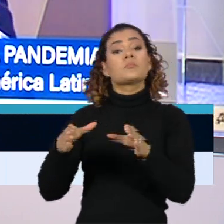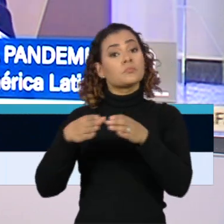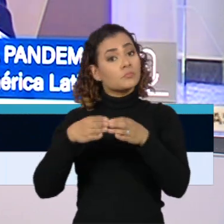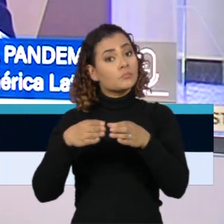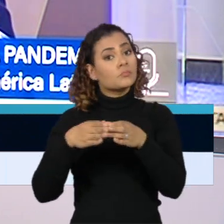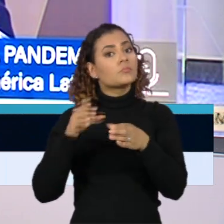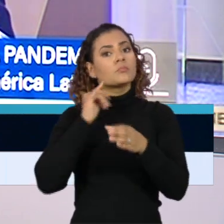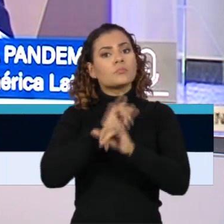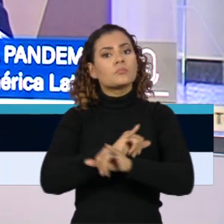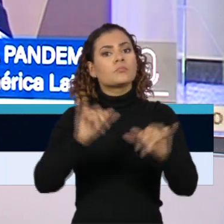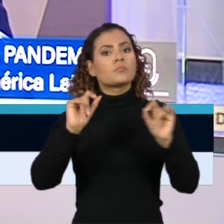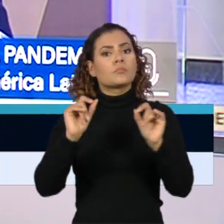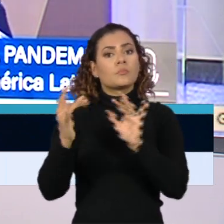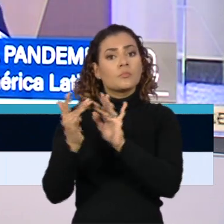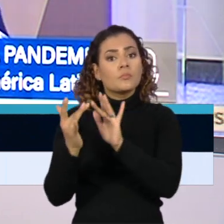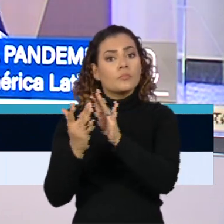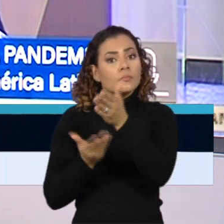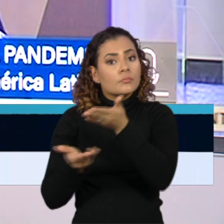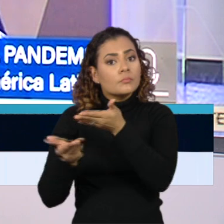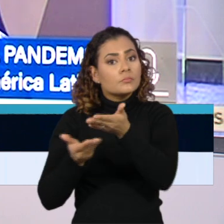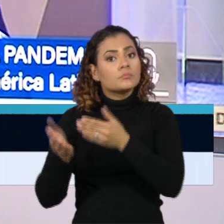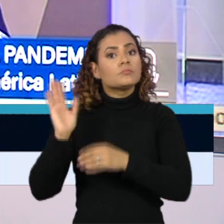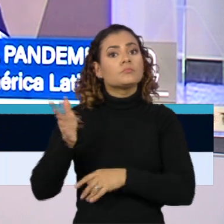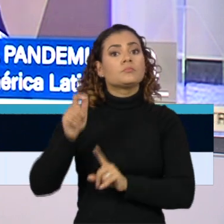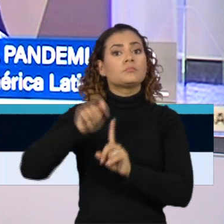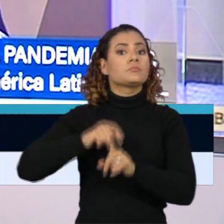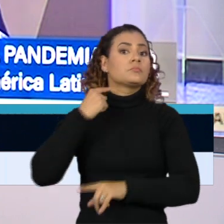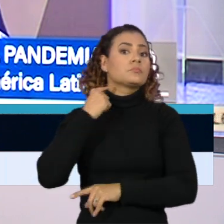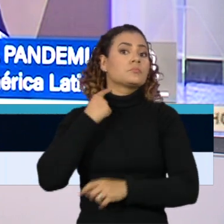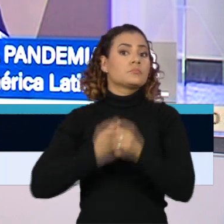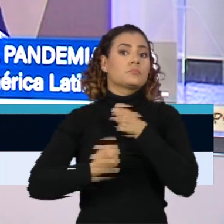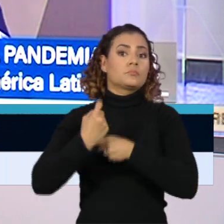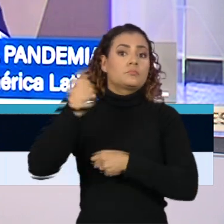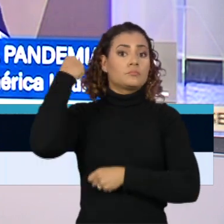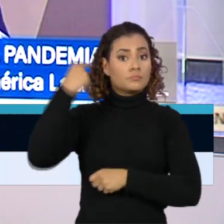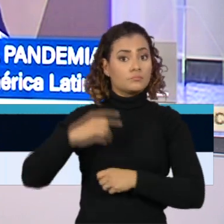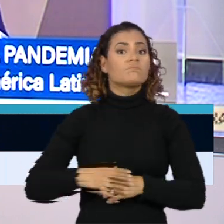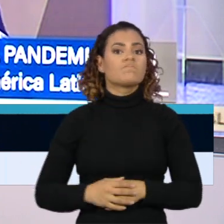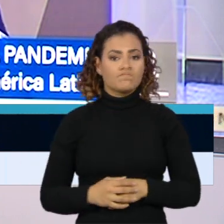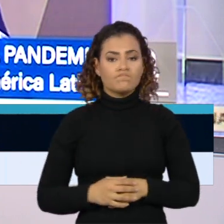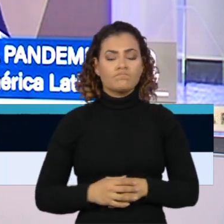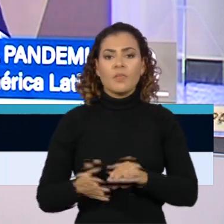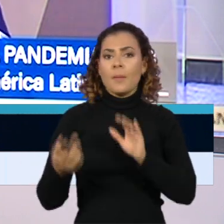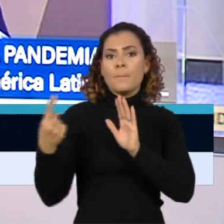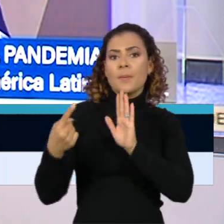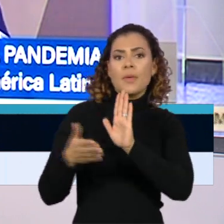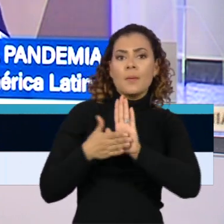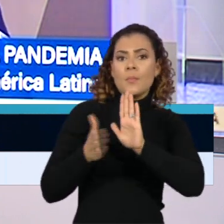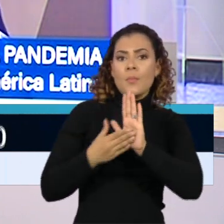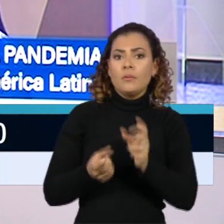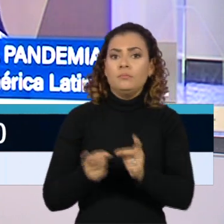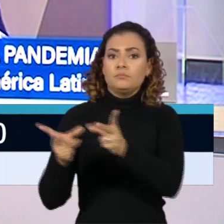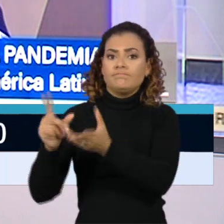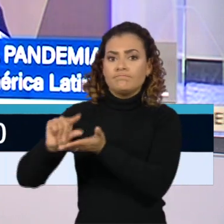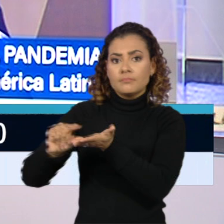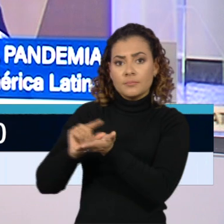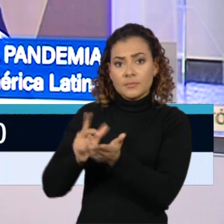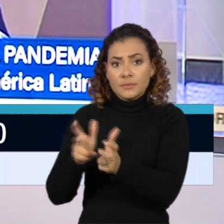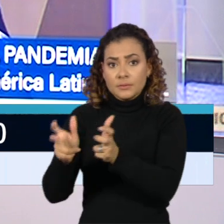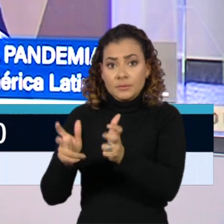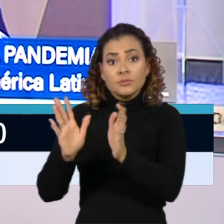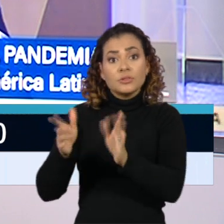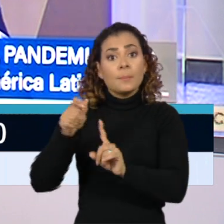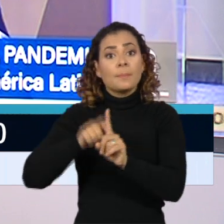disse que os contatos iniciais foram feitos em maio do ano passado. E a primeira proposta de venda de imunizantes foi